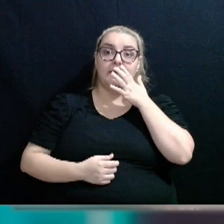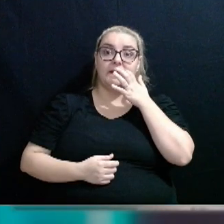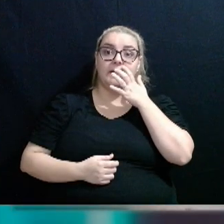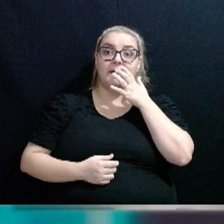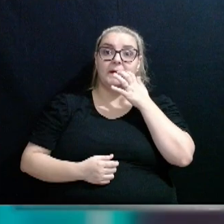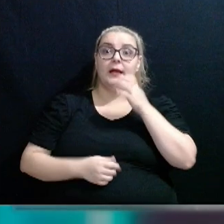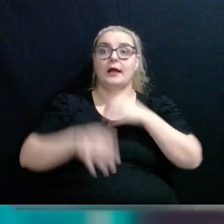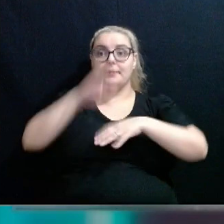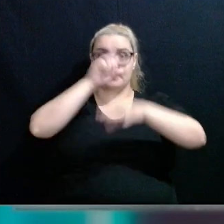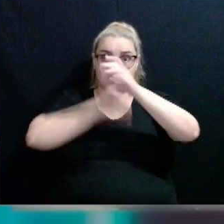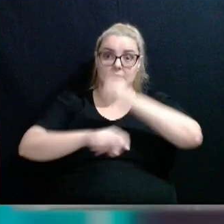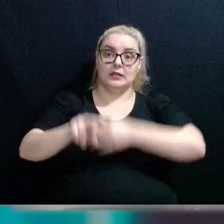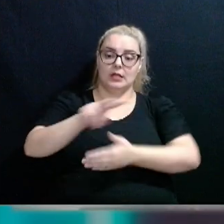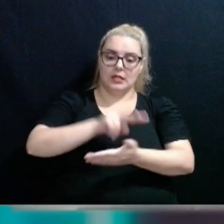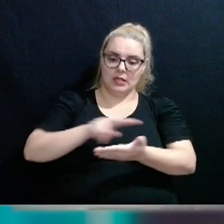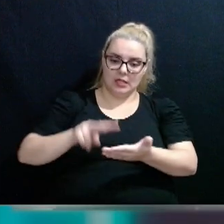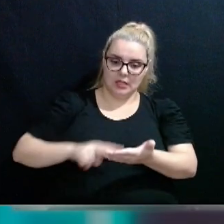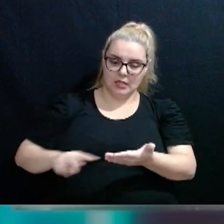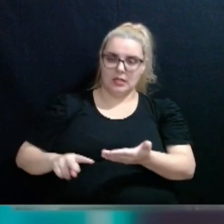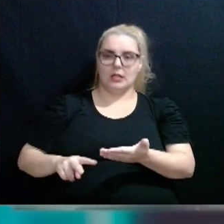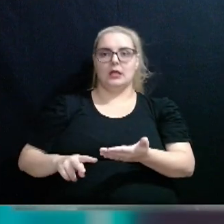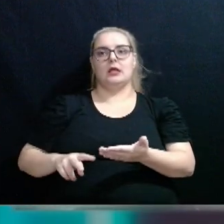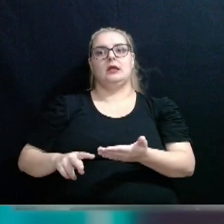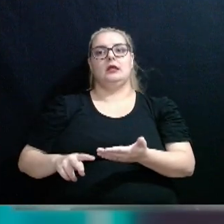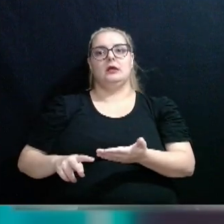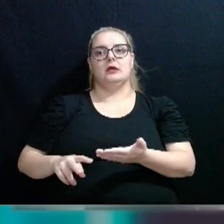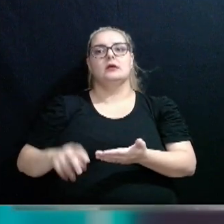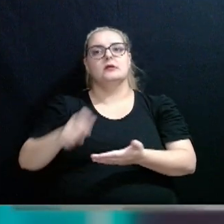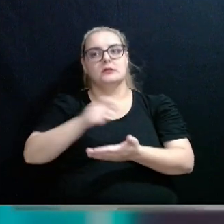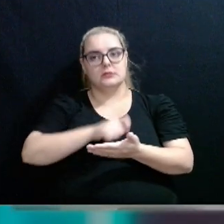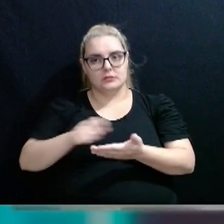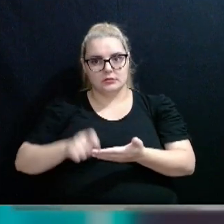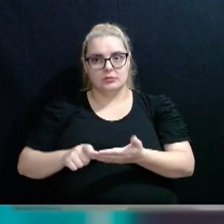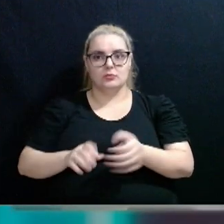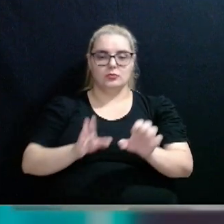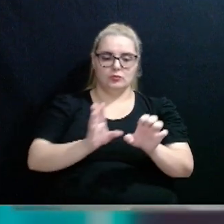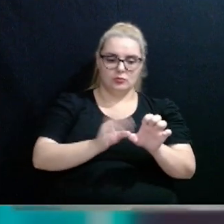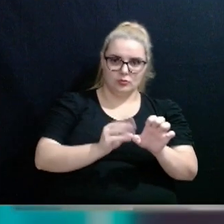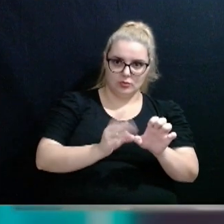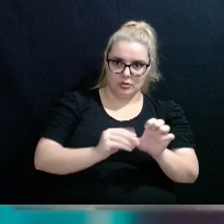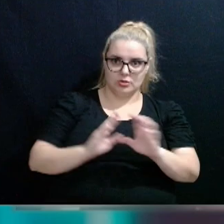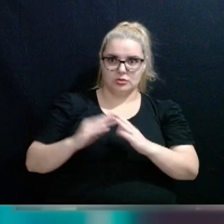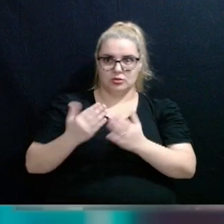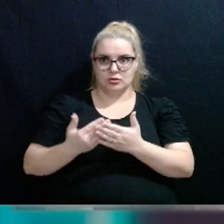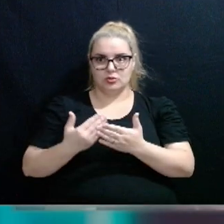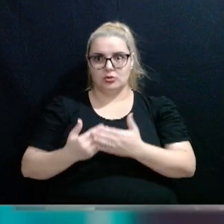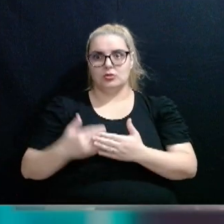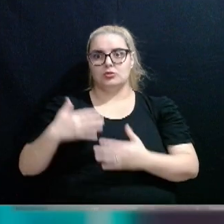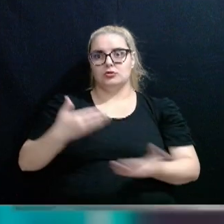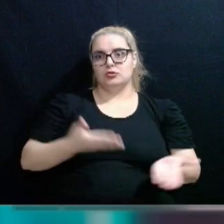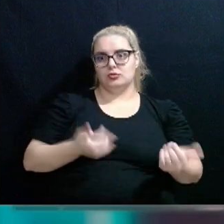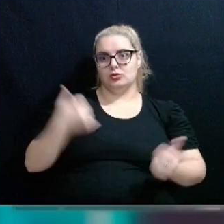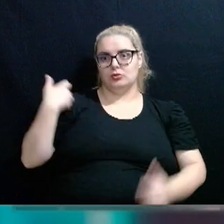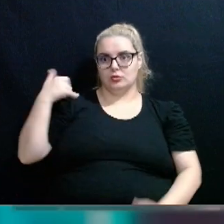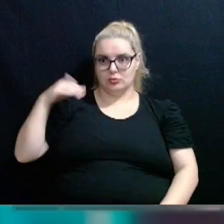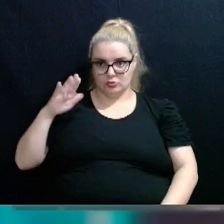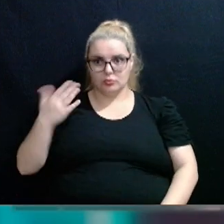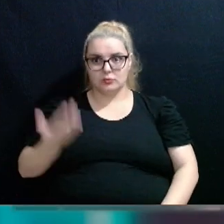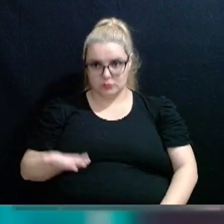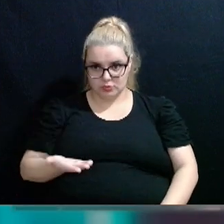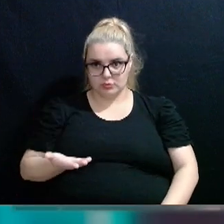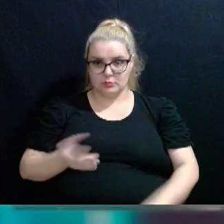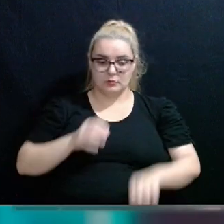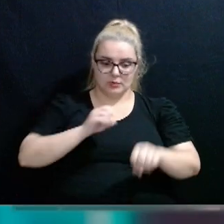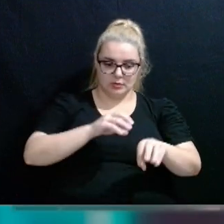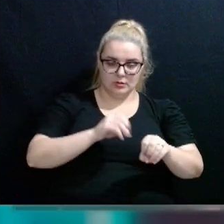alfabetização, né, no EJA, Escola para Jovens e Adultos, né, alfabetização para esses jovens e adultos, fora do